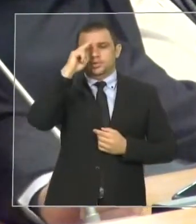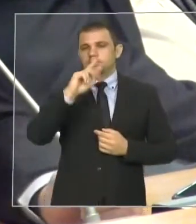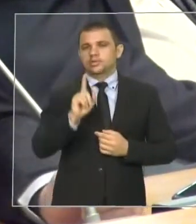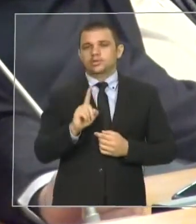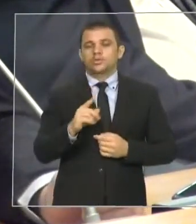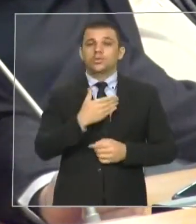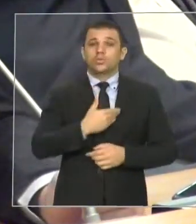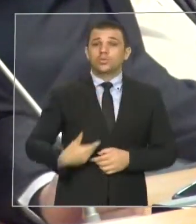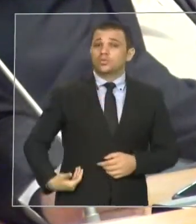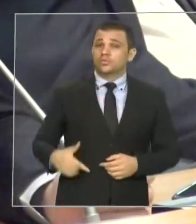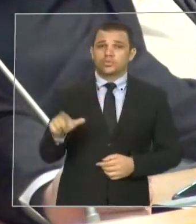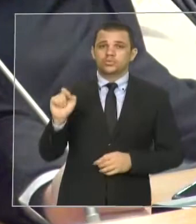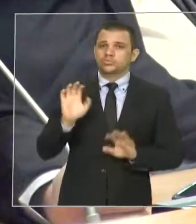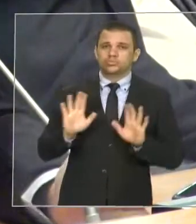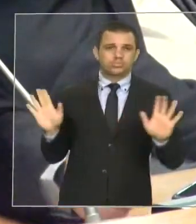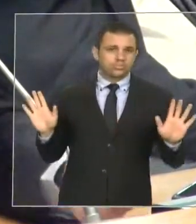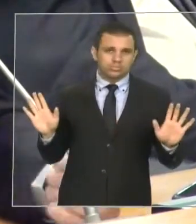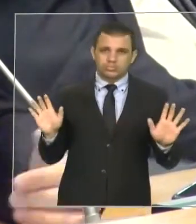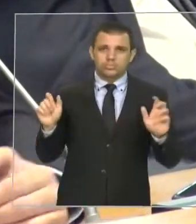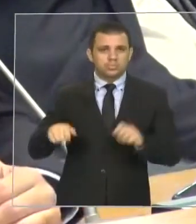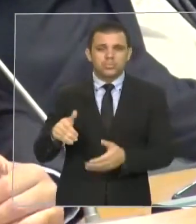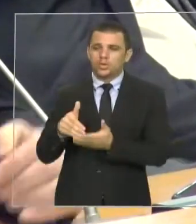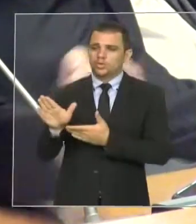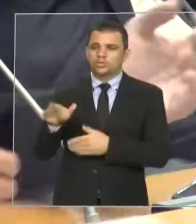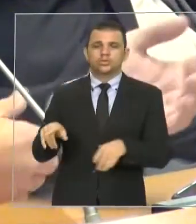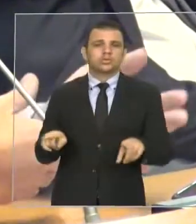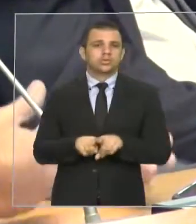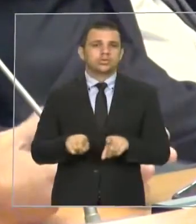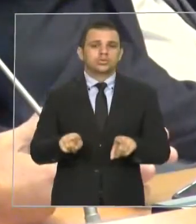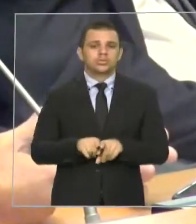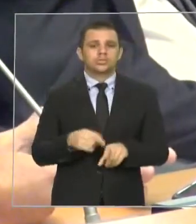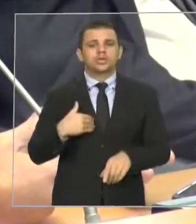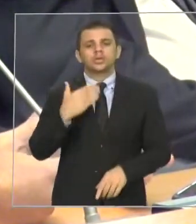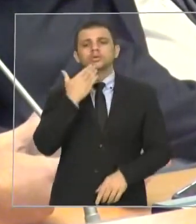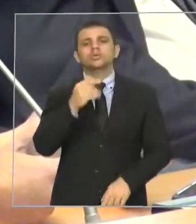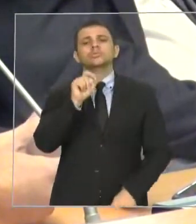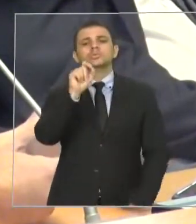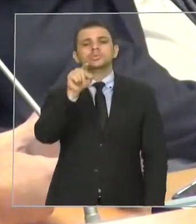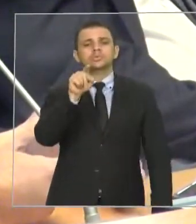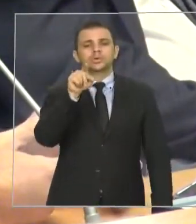adequado. Eu só gostaria que Vossa Excelência pudesse retroceder no tempo